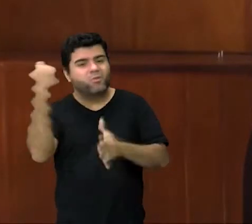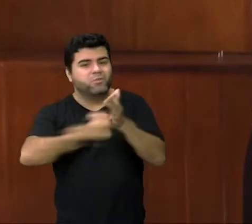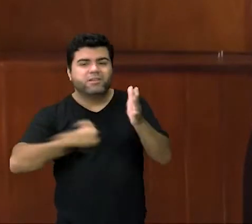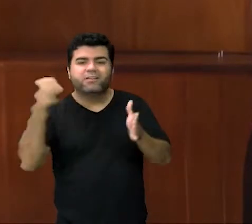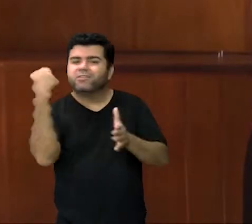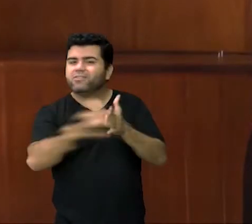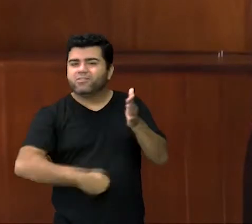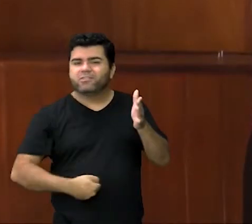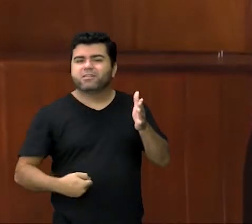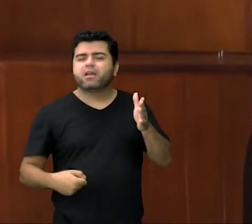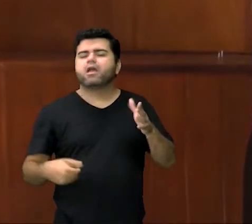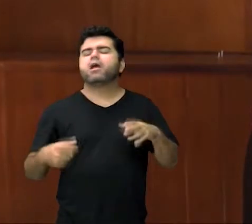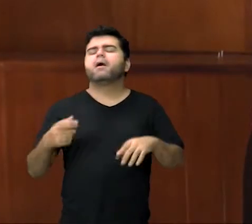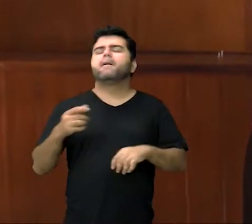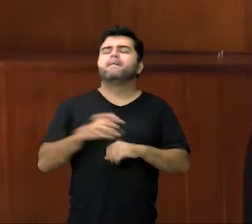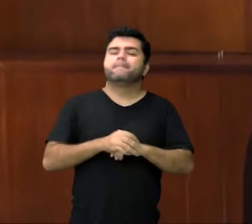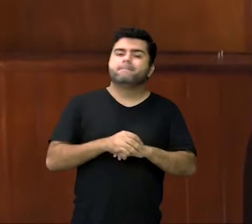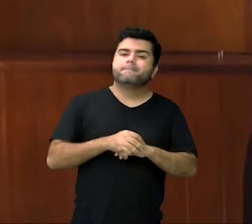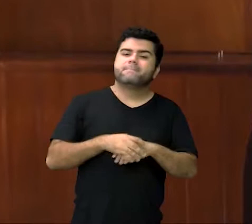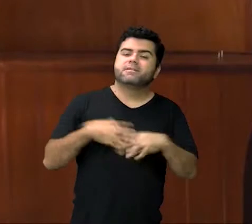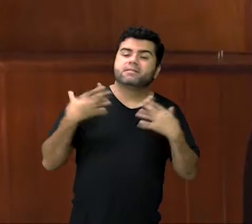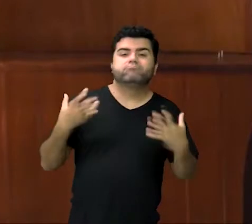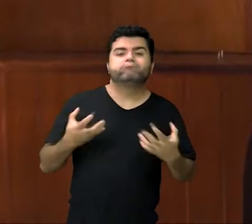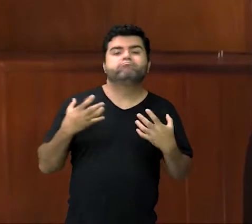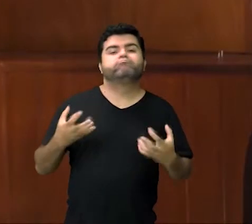Né? Buscando